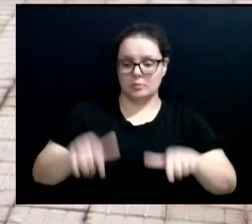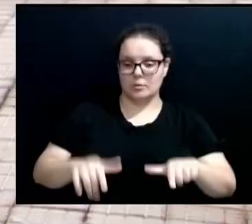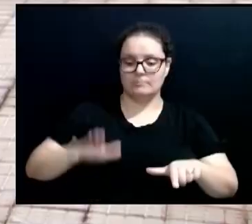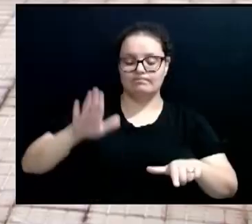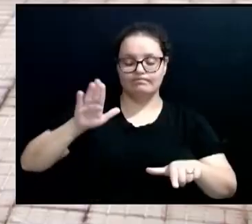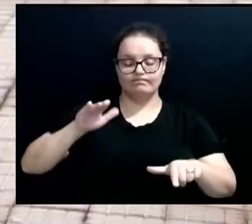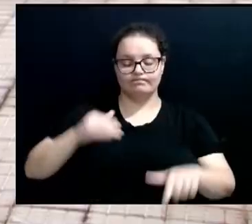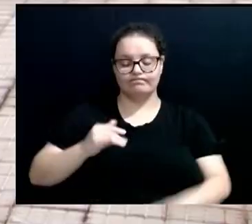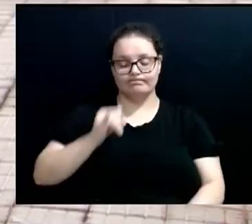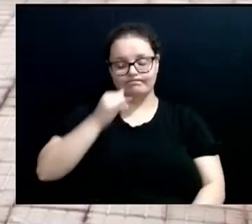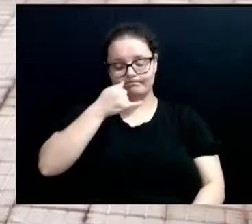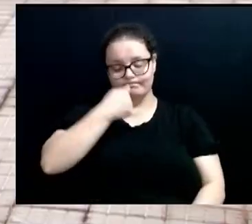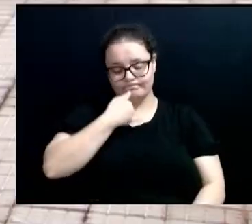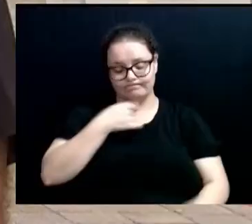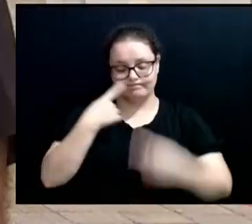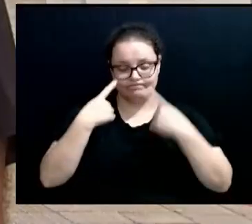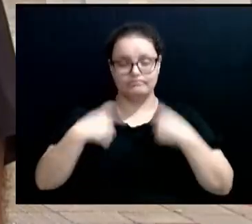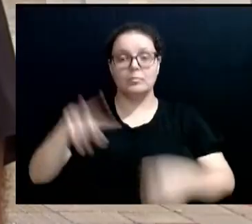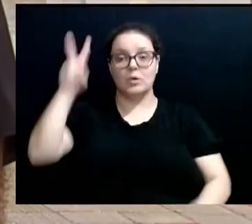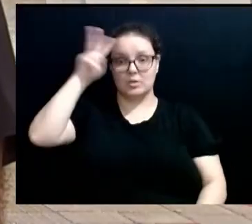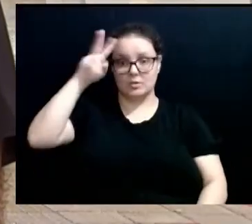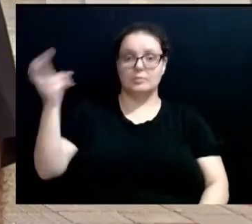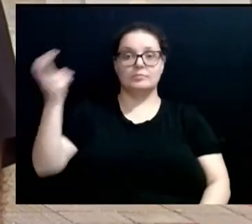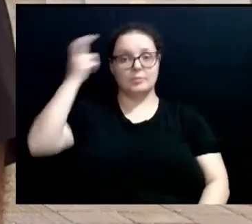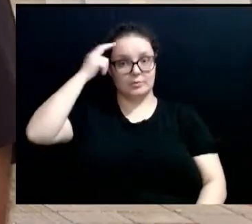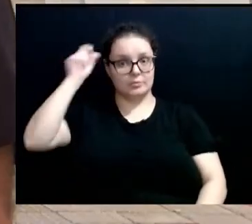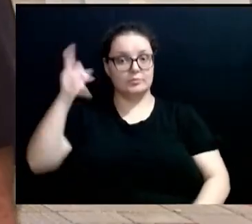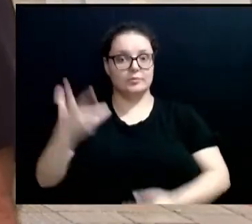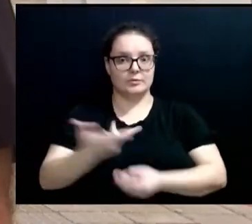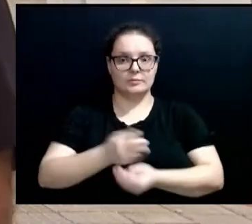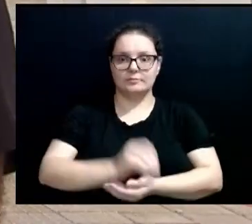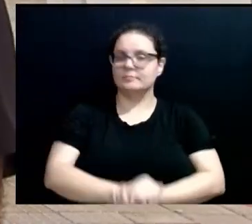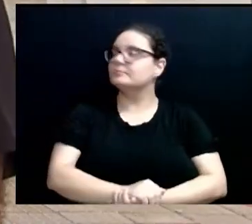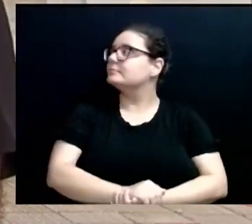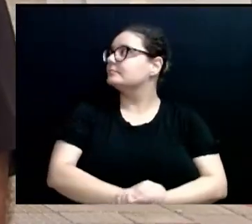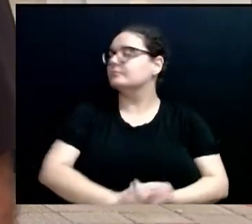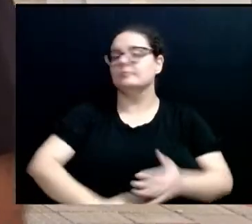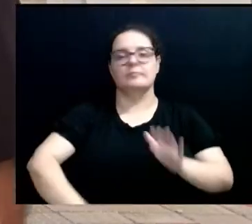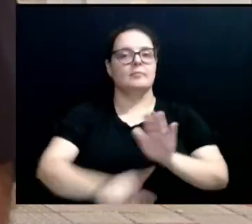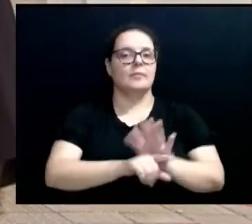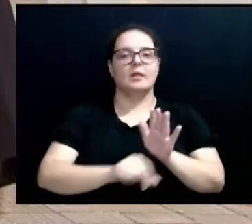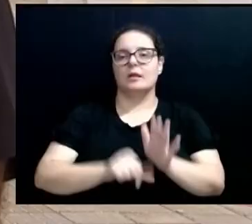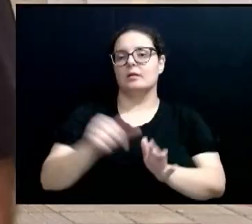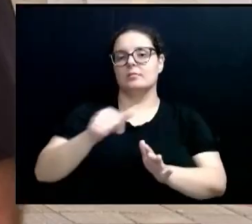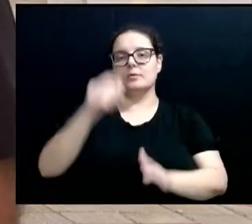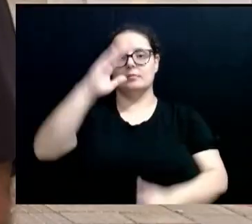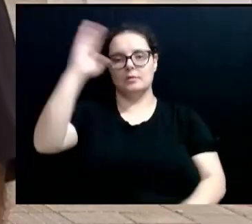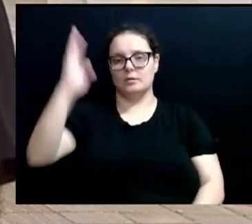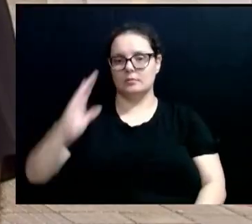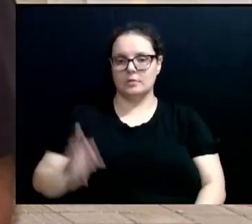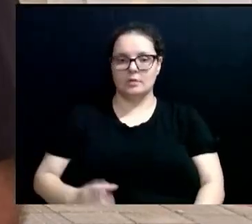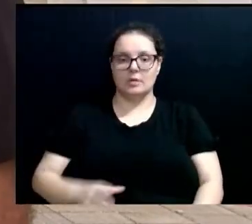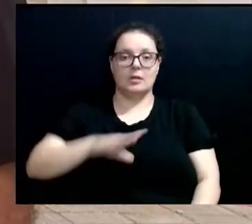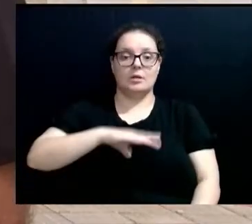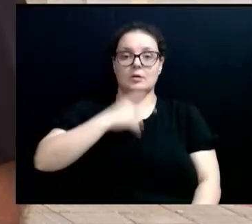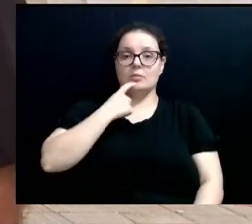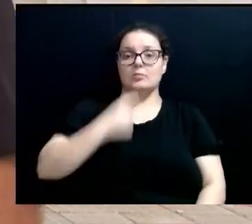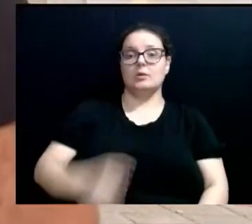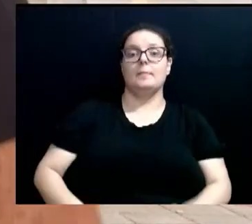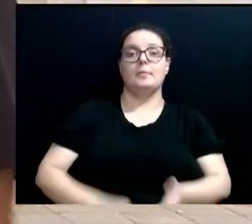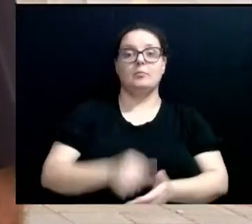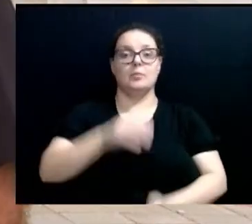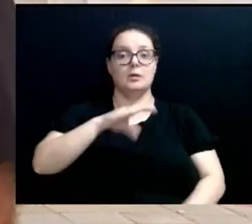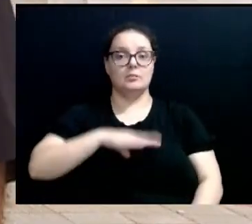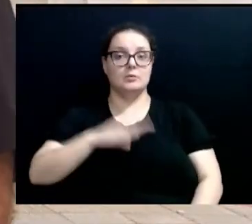histórias, cultura e arte. Essa lei é uma lei pioneira no Brasil. Campinas é a primeira cidade do Brasil que tem